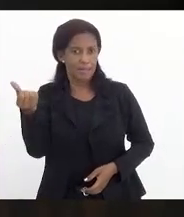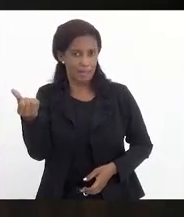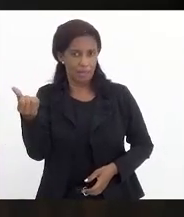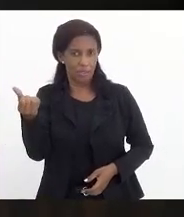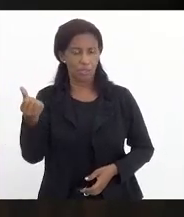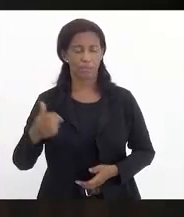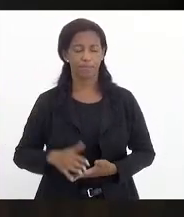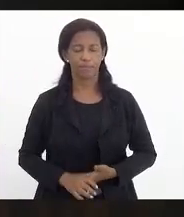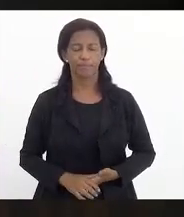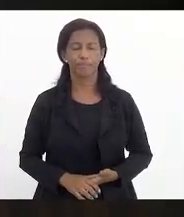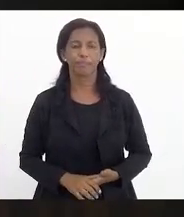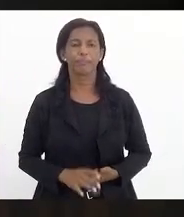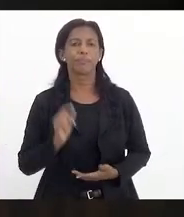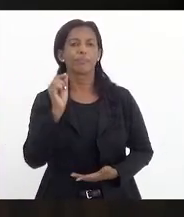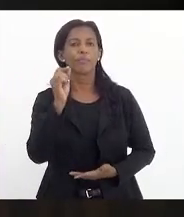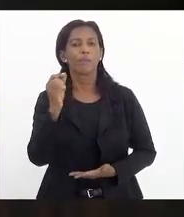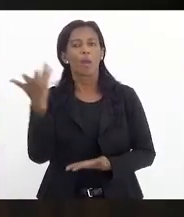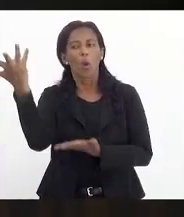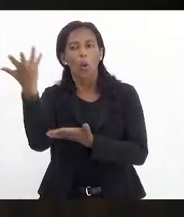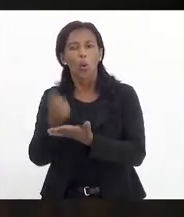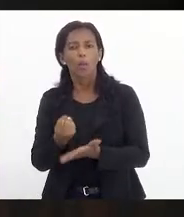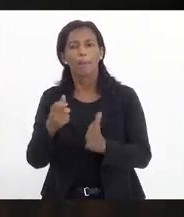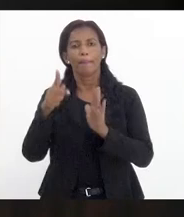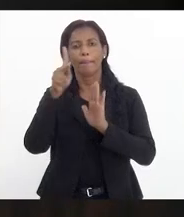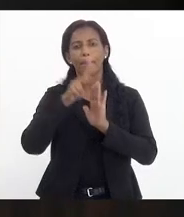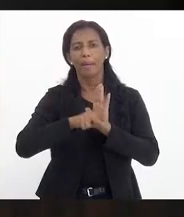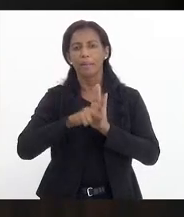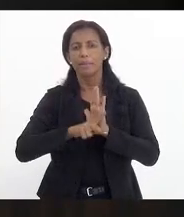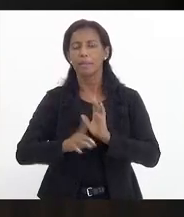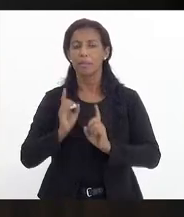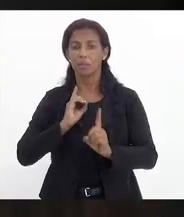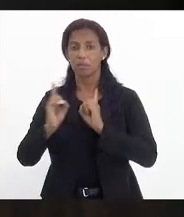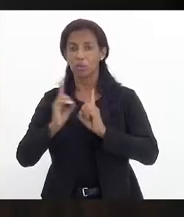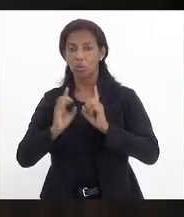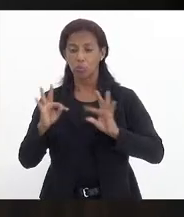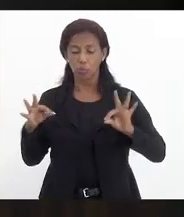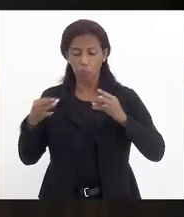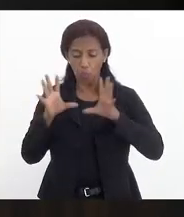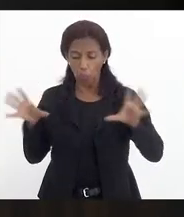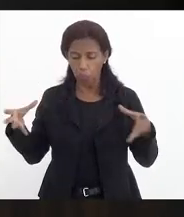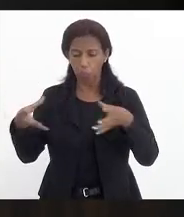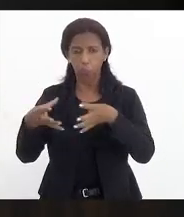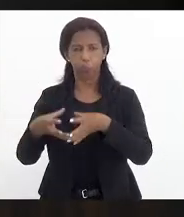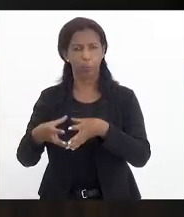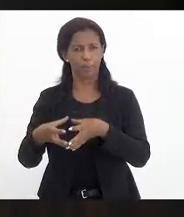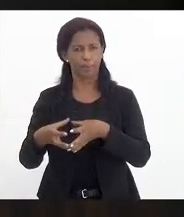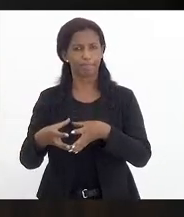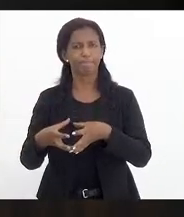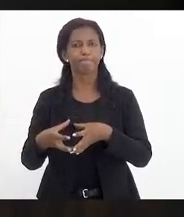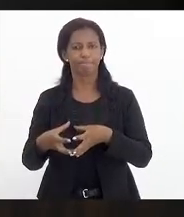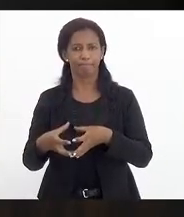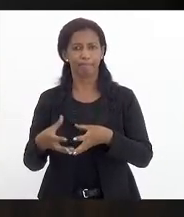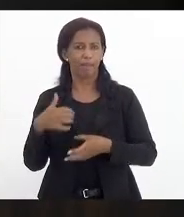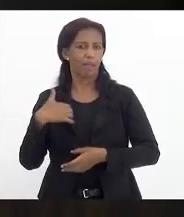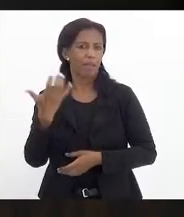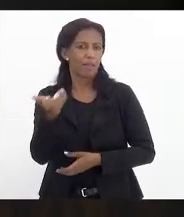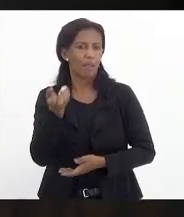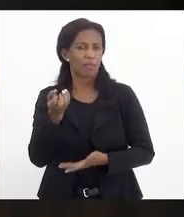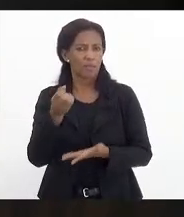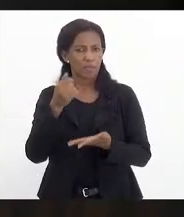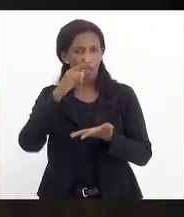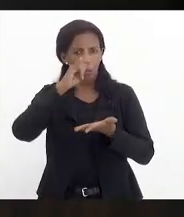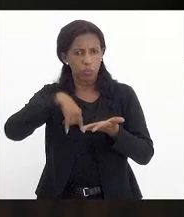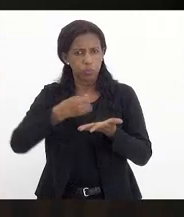possa colher os pareceres e discutir tudo em conjunto. Quero fazer esse